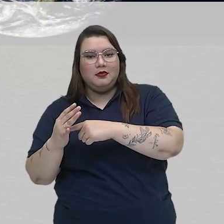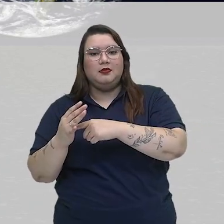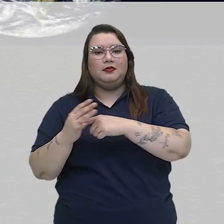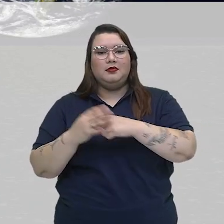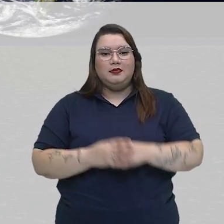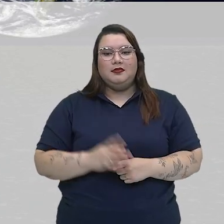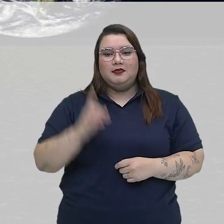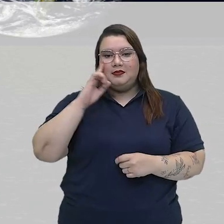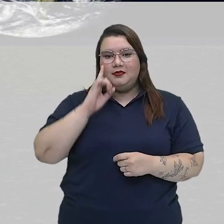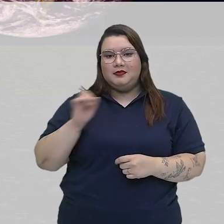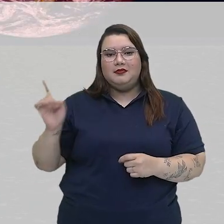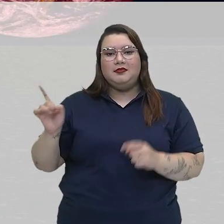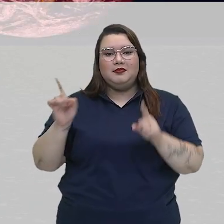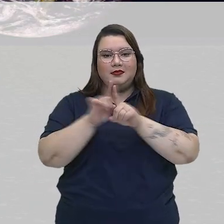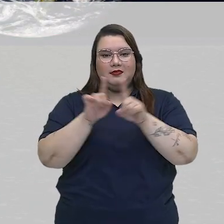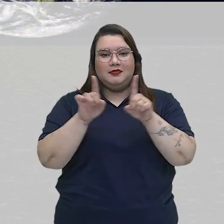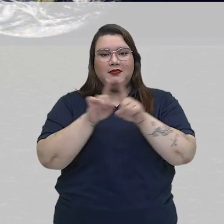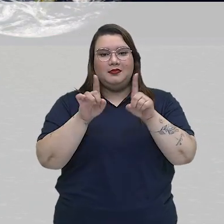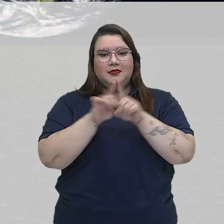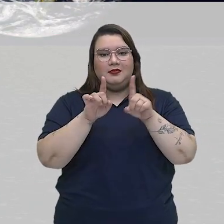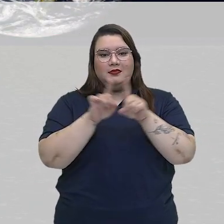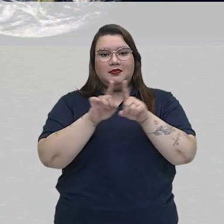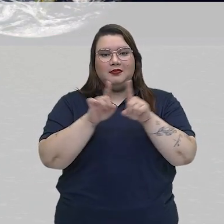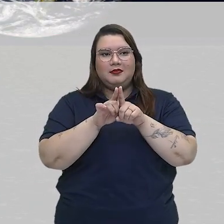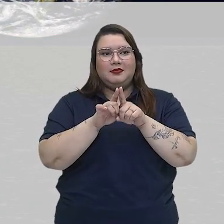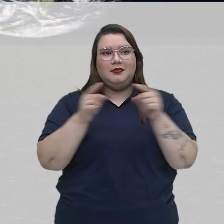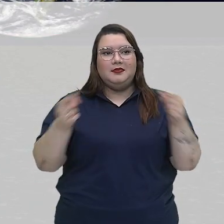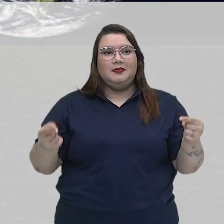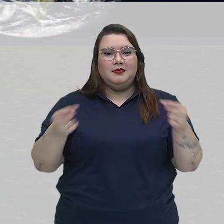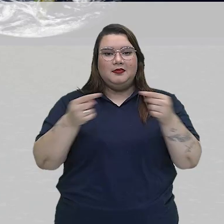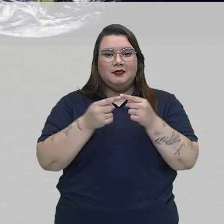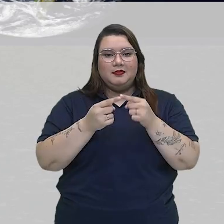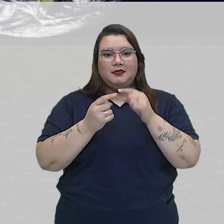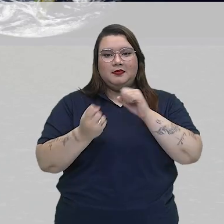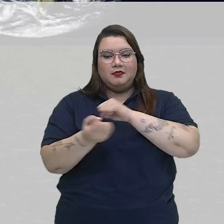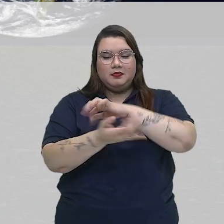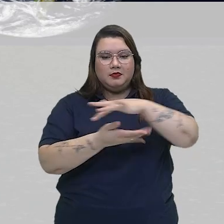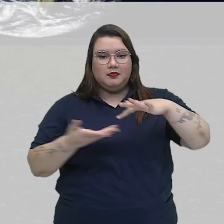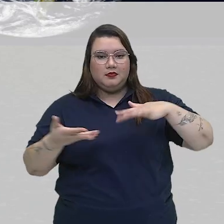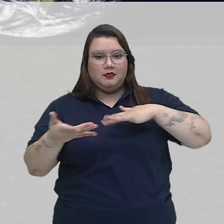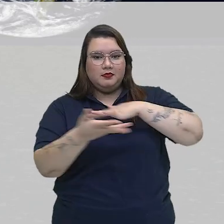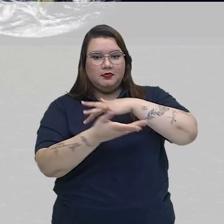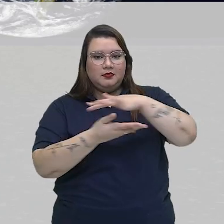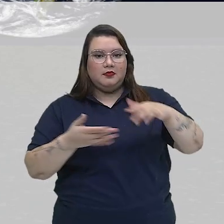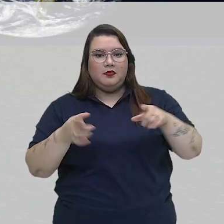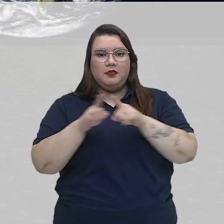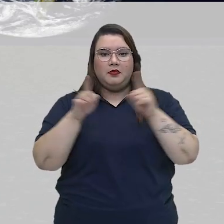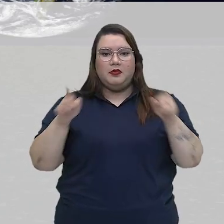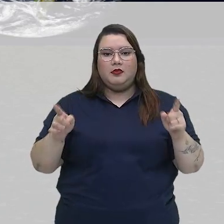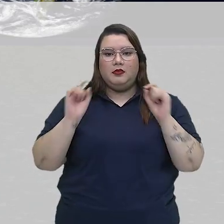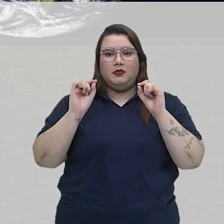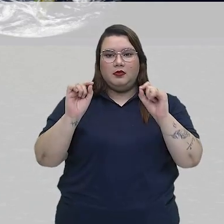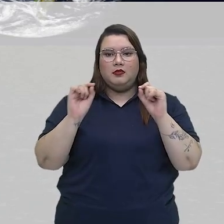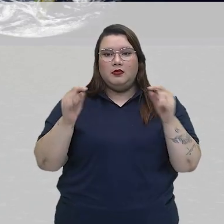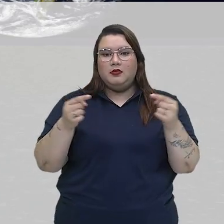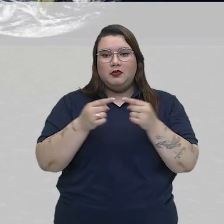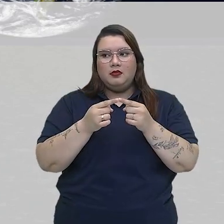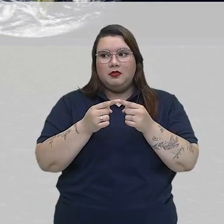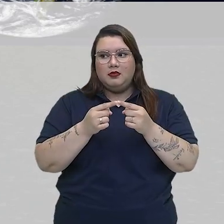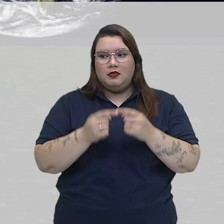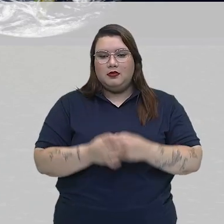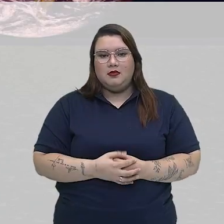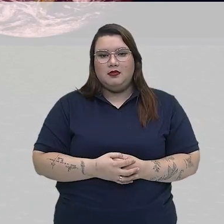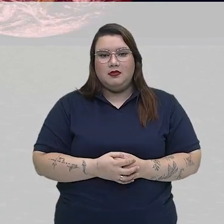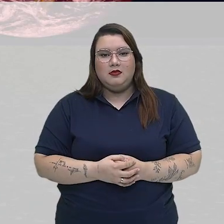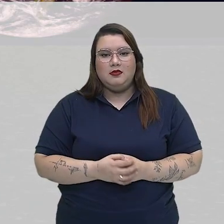Um corpo celeste também que faz parte do universo. Mas o que é um meteorito?